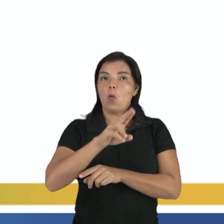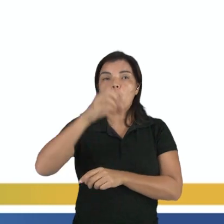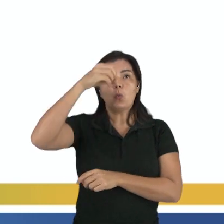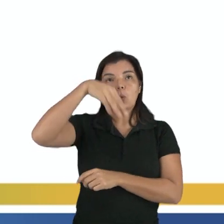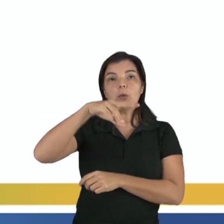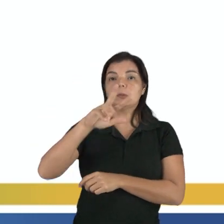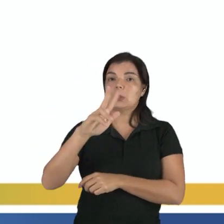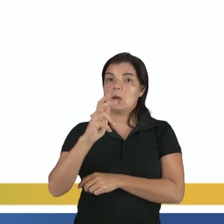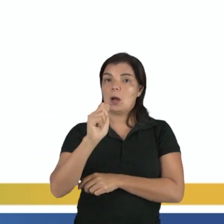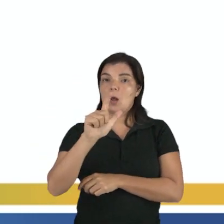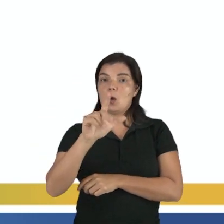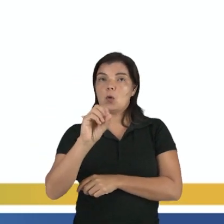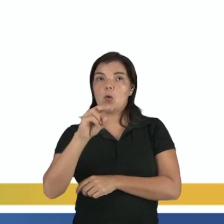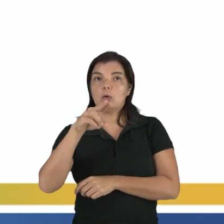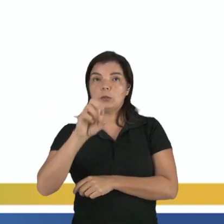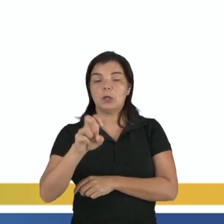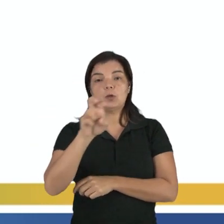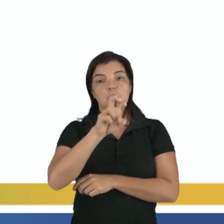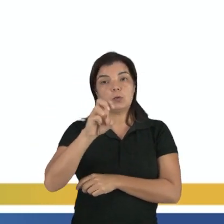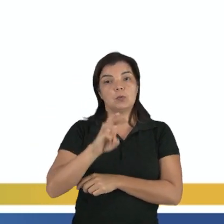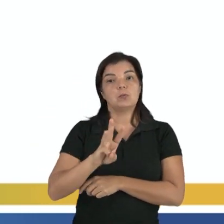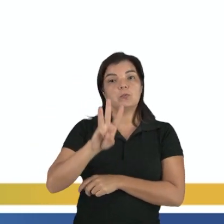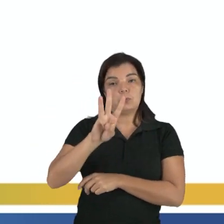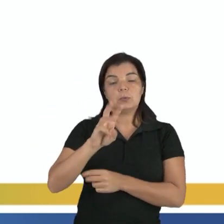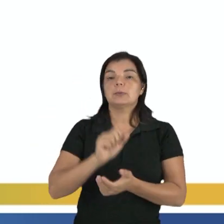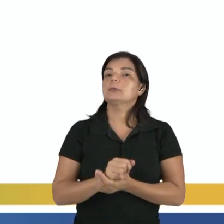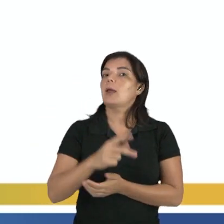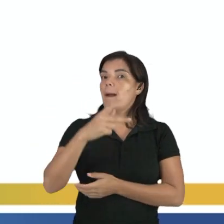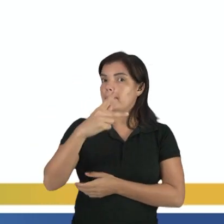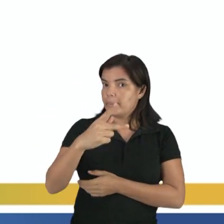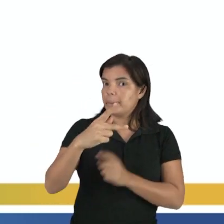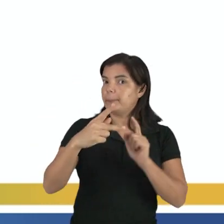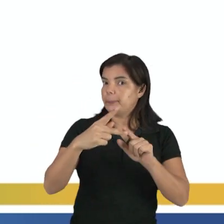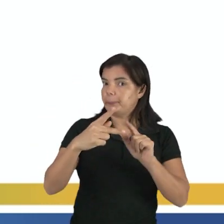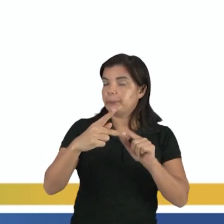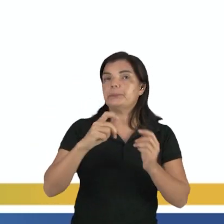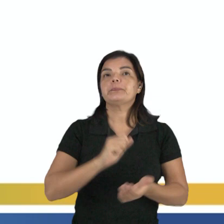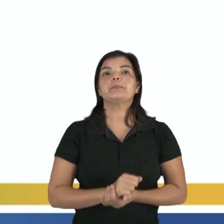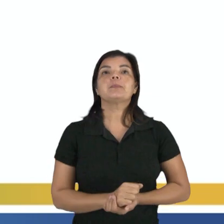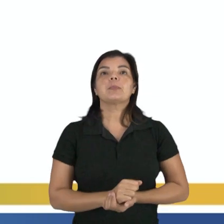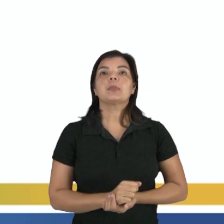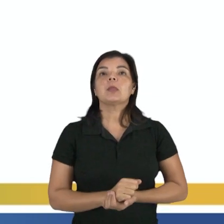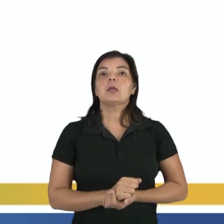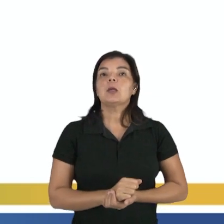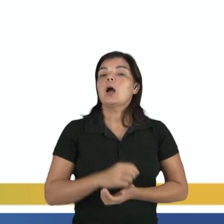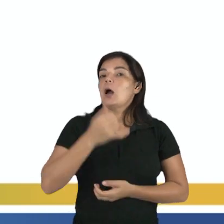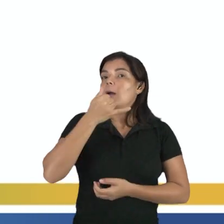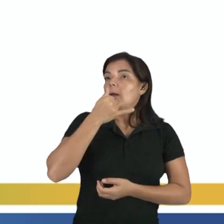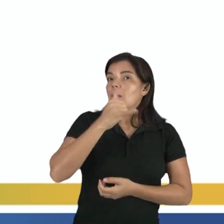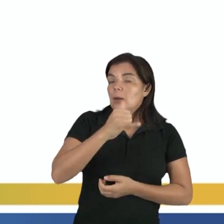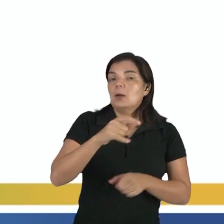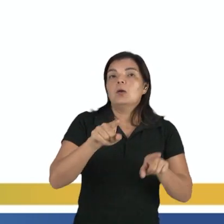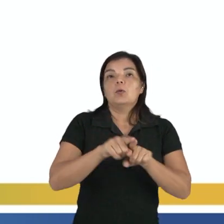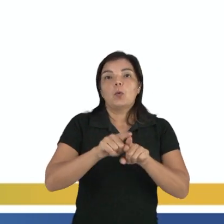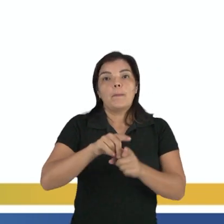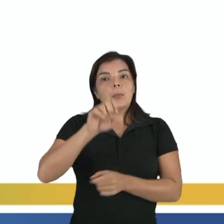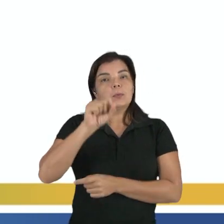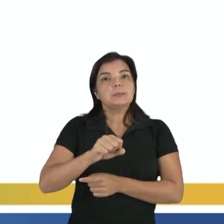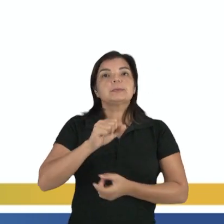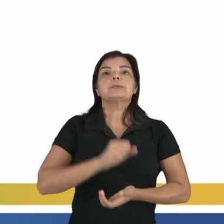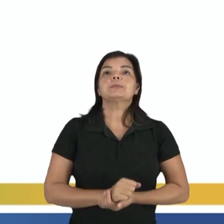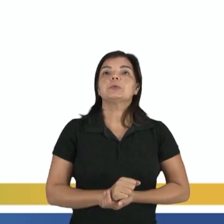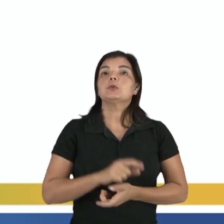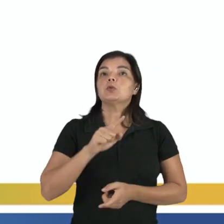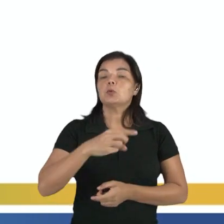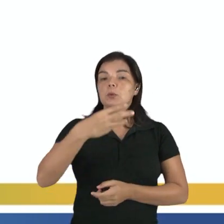lâmpada de gás halogéneo de 55 watts isso aqui é a potência né pessoal potência a energia né um segundo